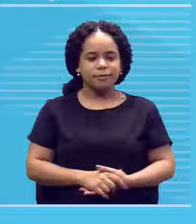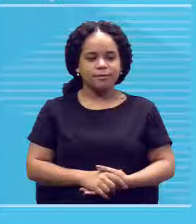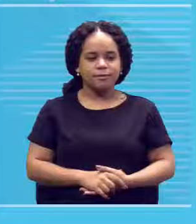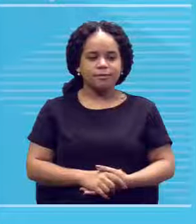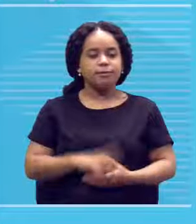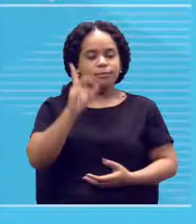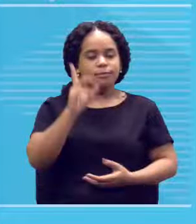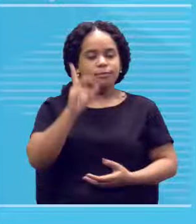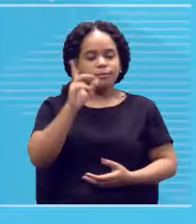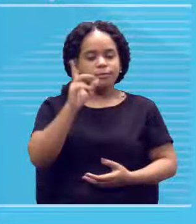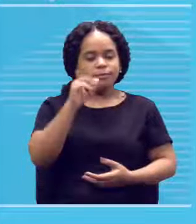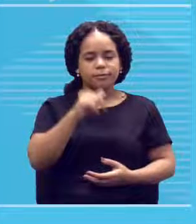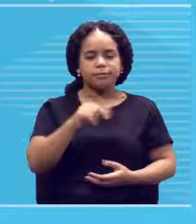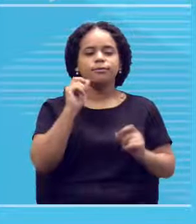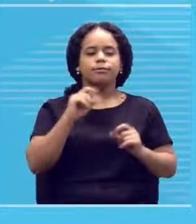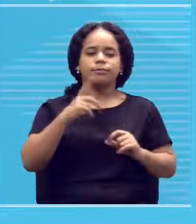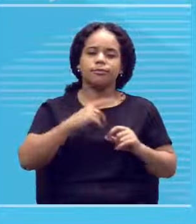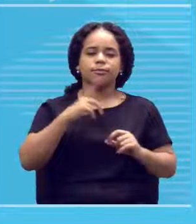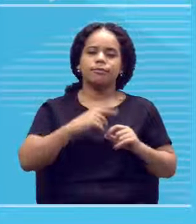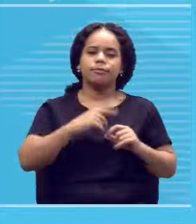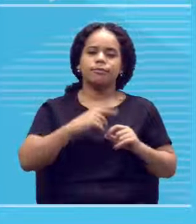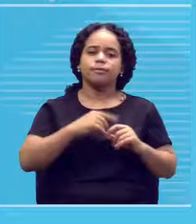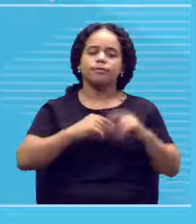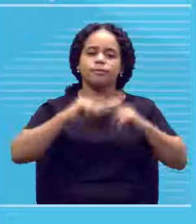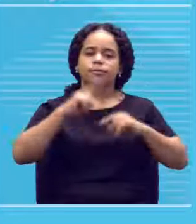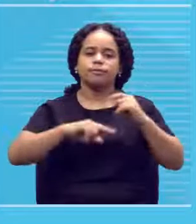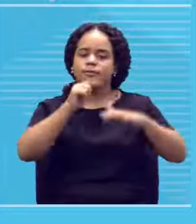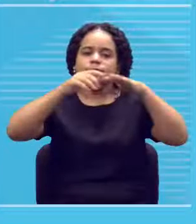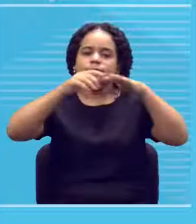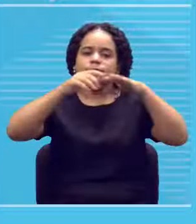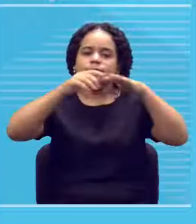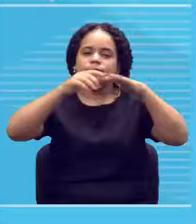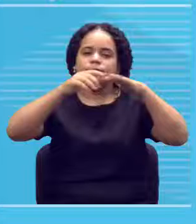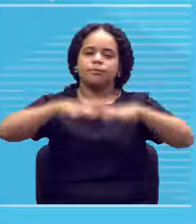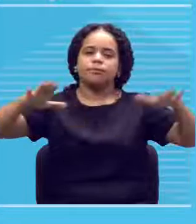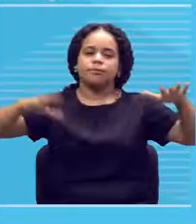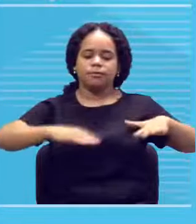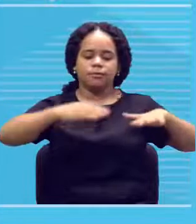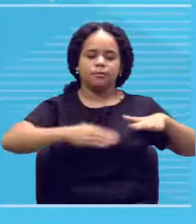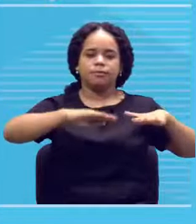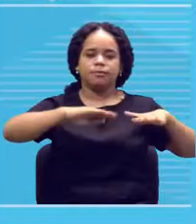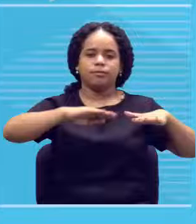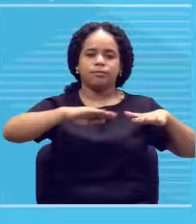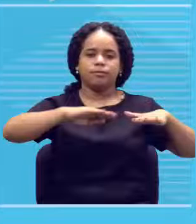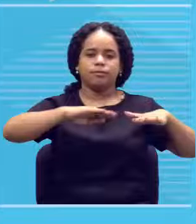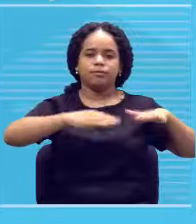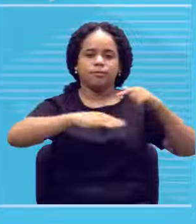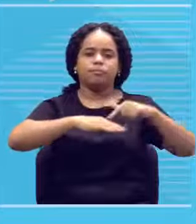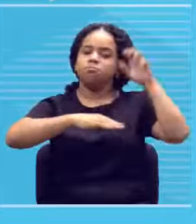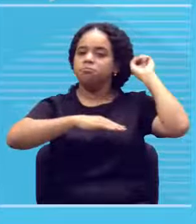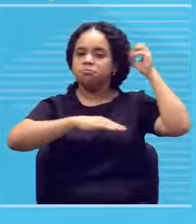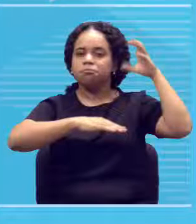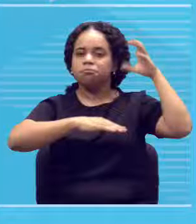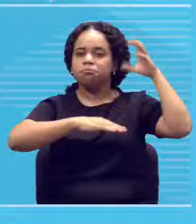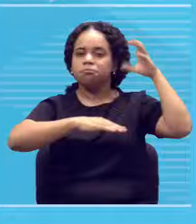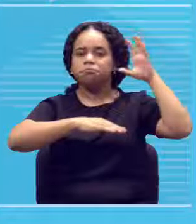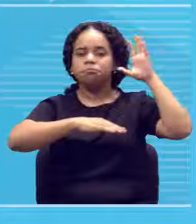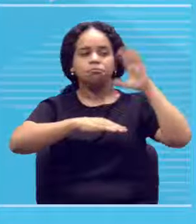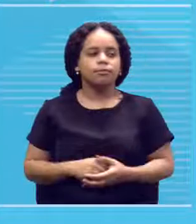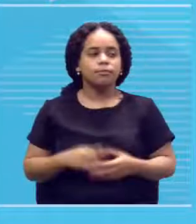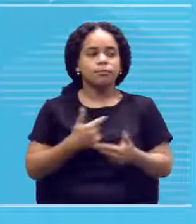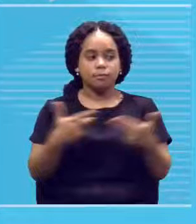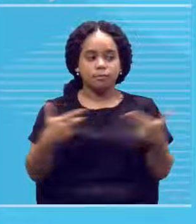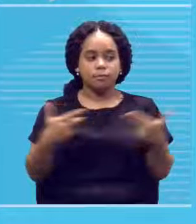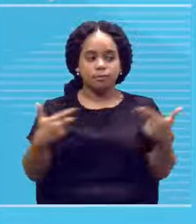e foi visto boiando terça-feira perto da Ilha Grande um vários automóveis